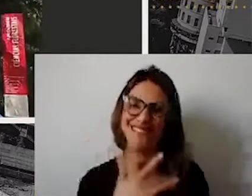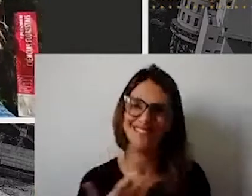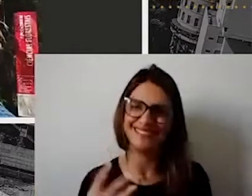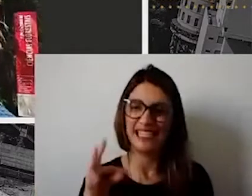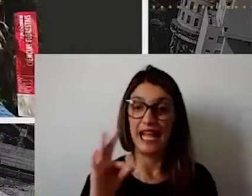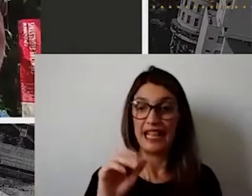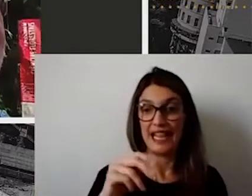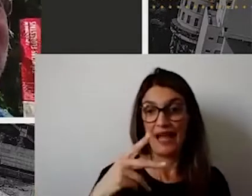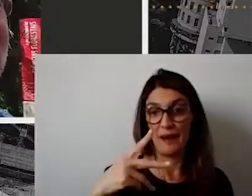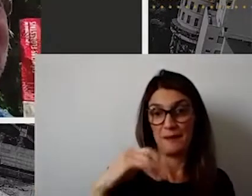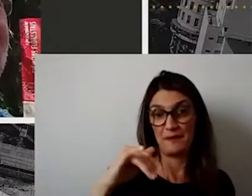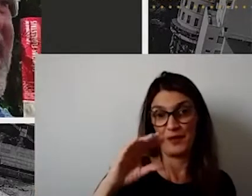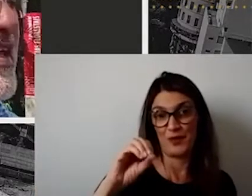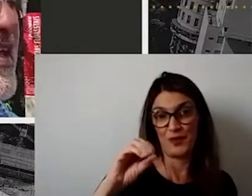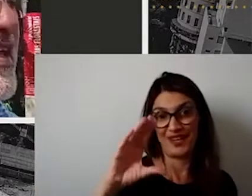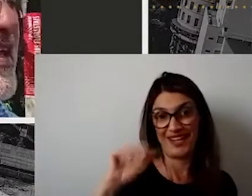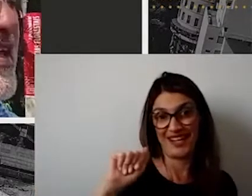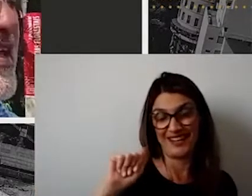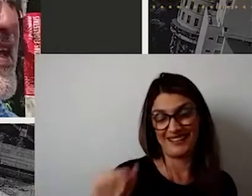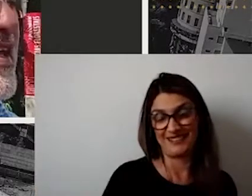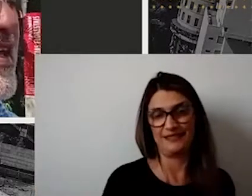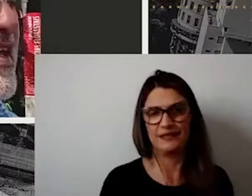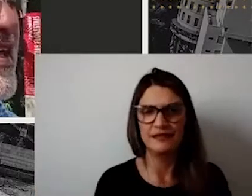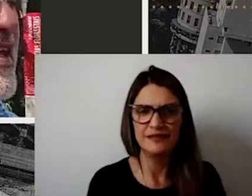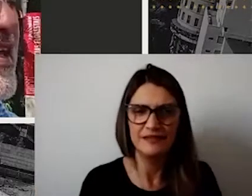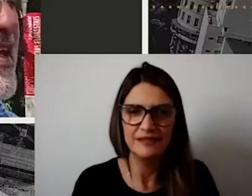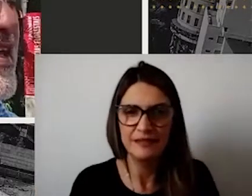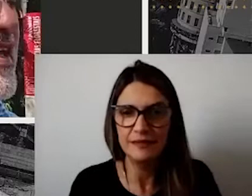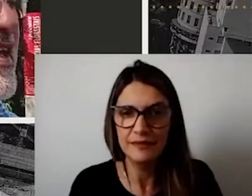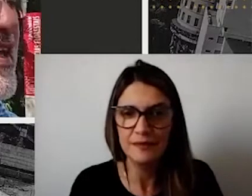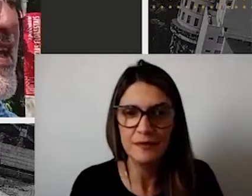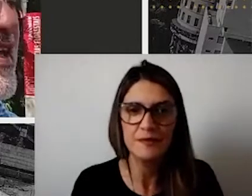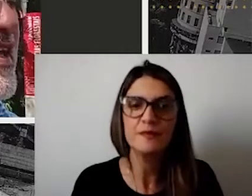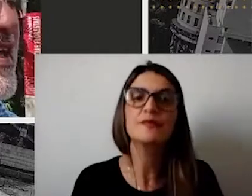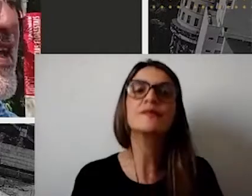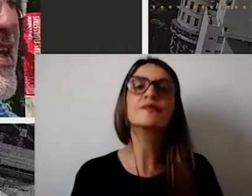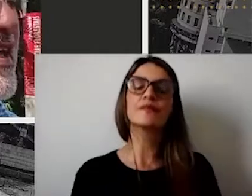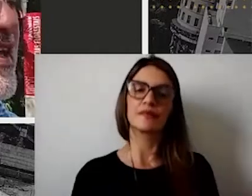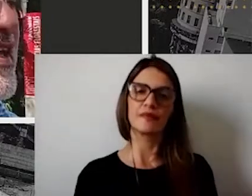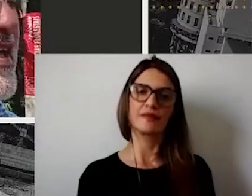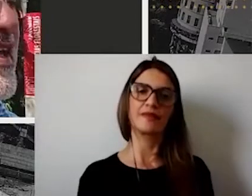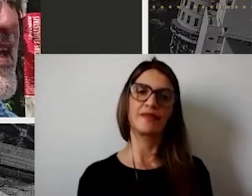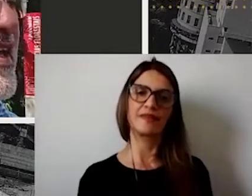Na verdade, a pegada é muito pequena, porque em todo ciclo,